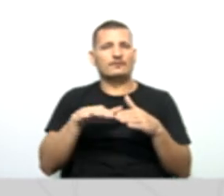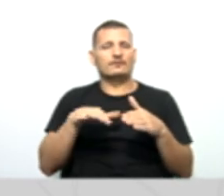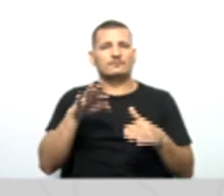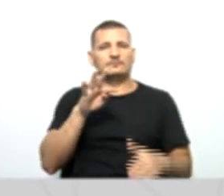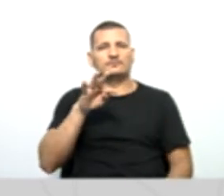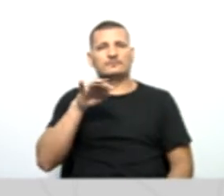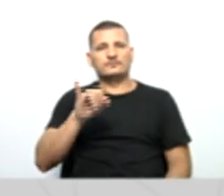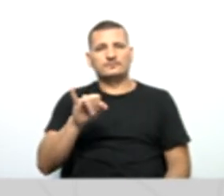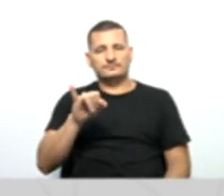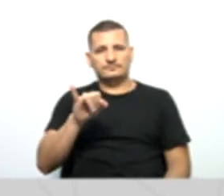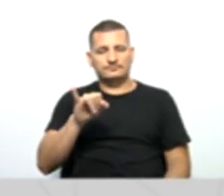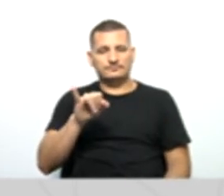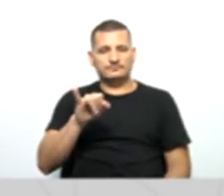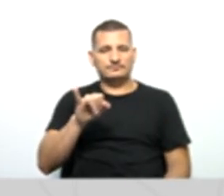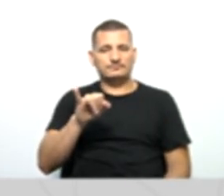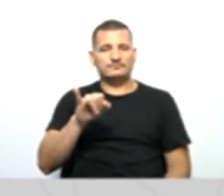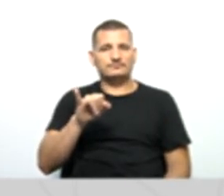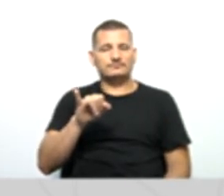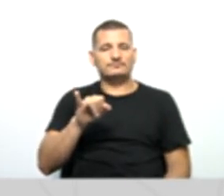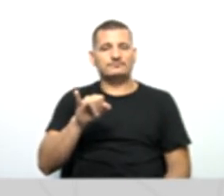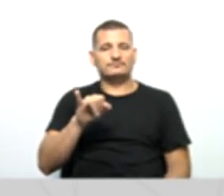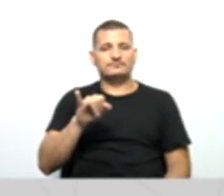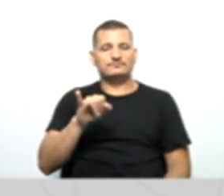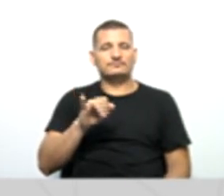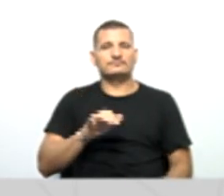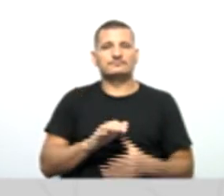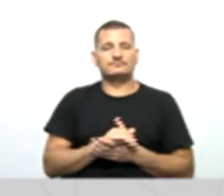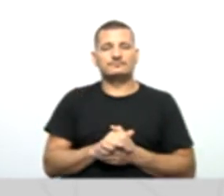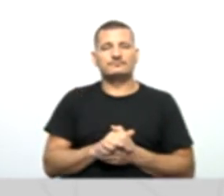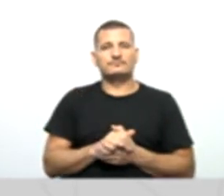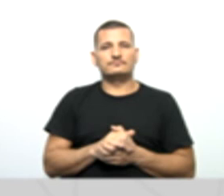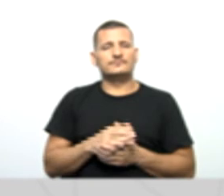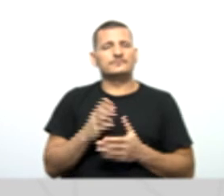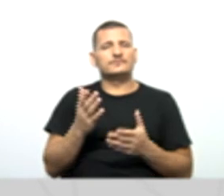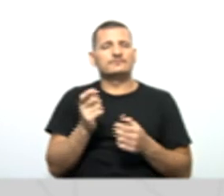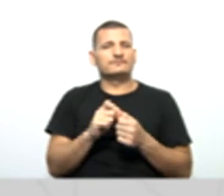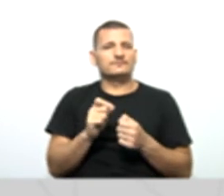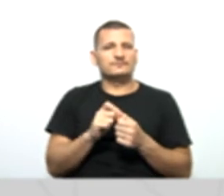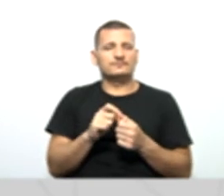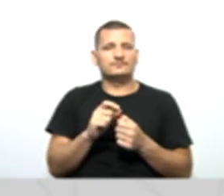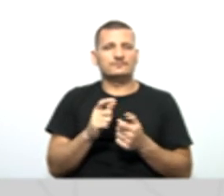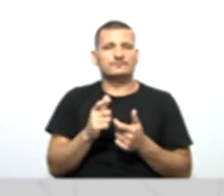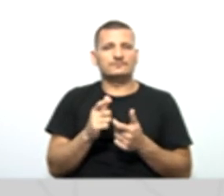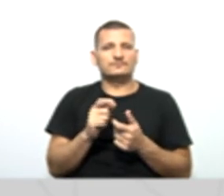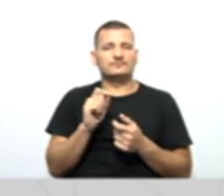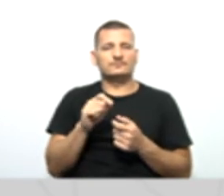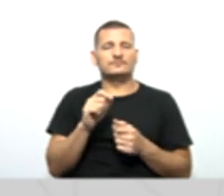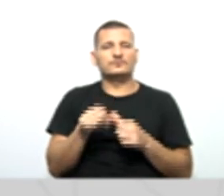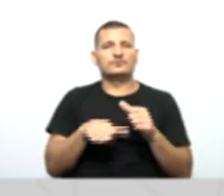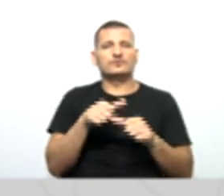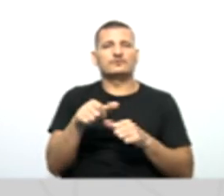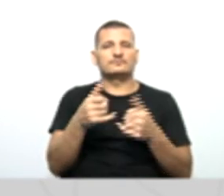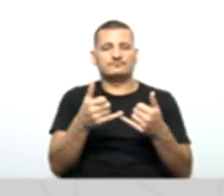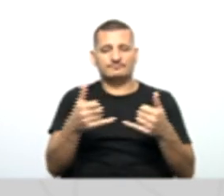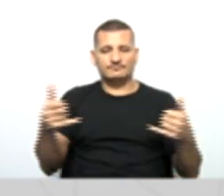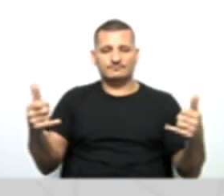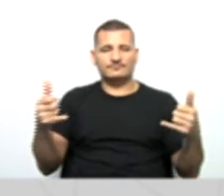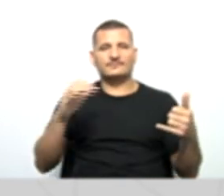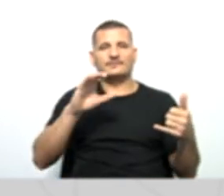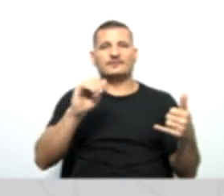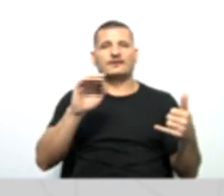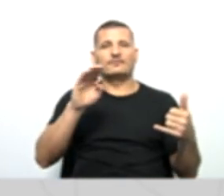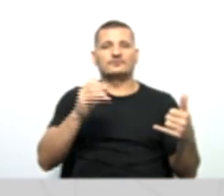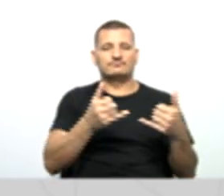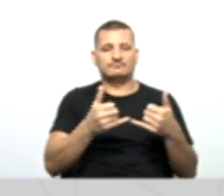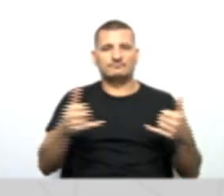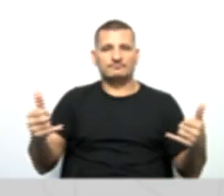de tecnologia da informação, só para vocês terem um exemplo. E aí a gente fez a troca do cabeamento, ou seja, aquele cabo que leva internet